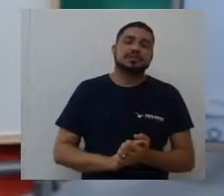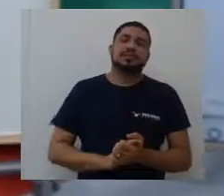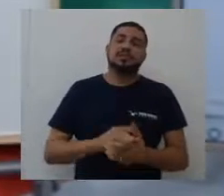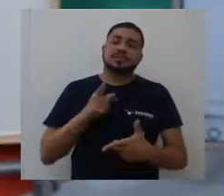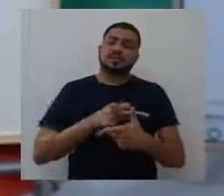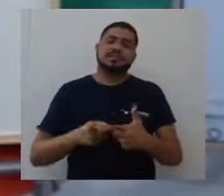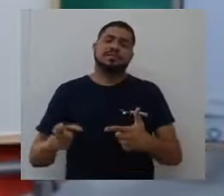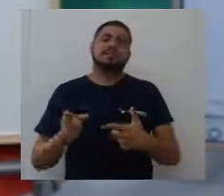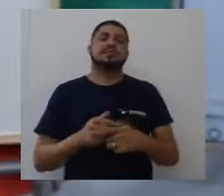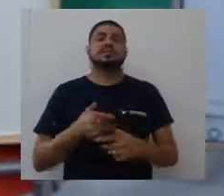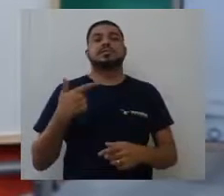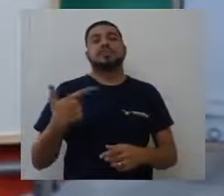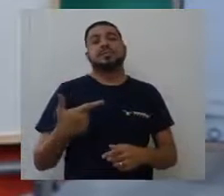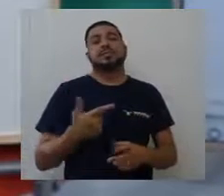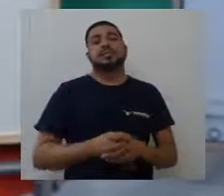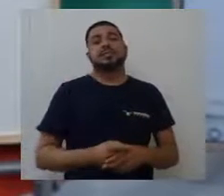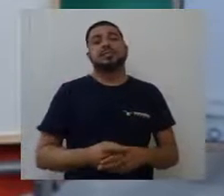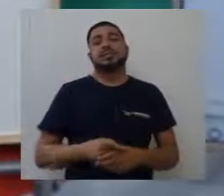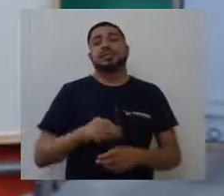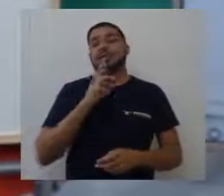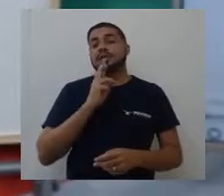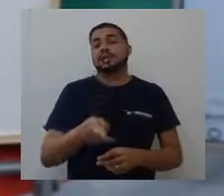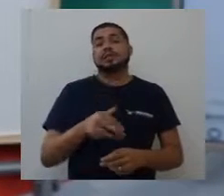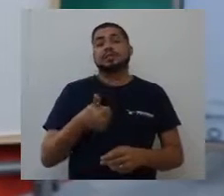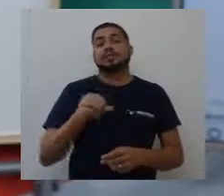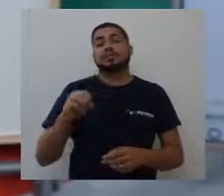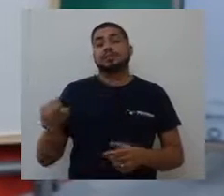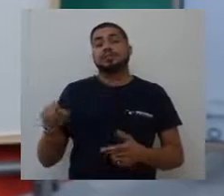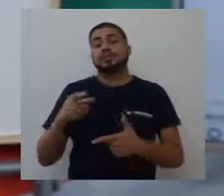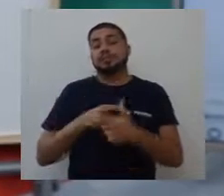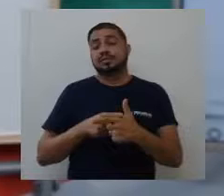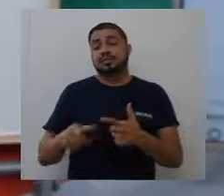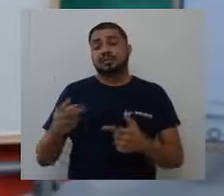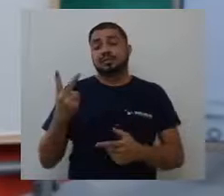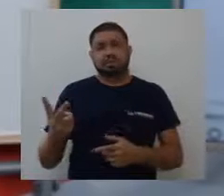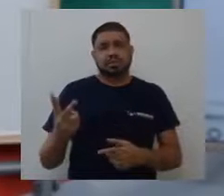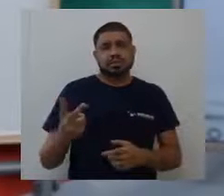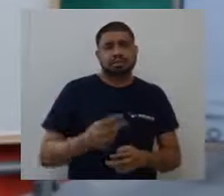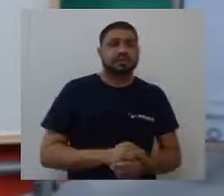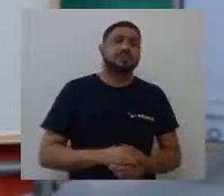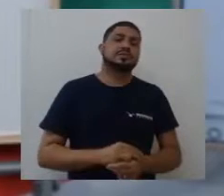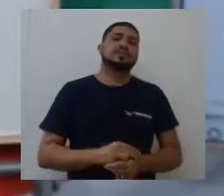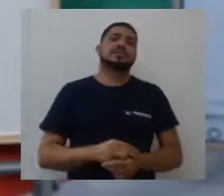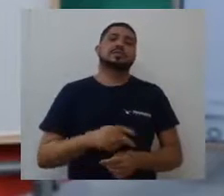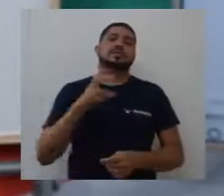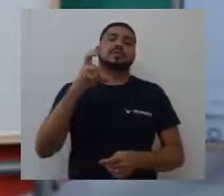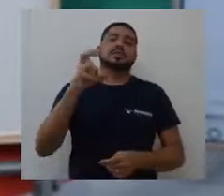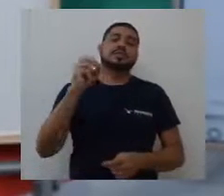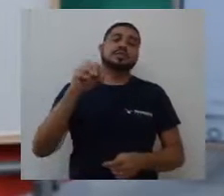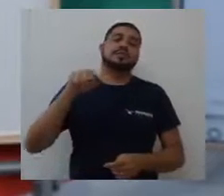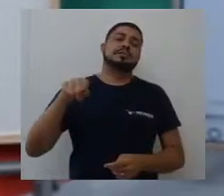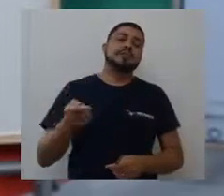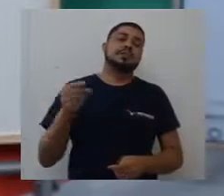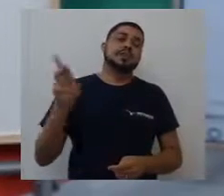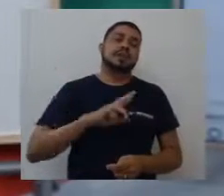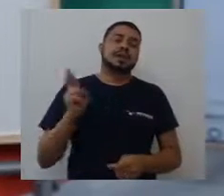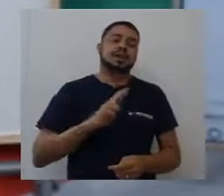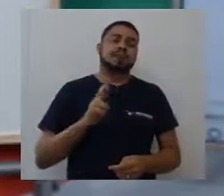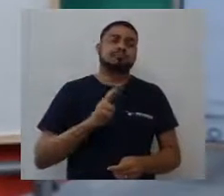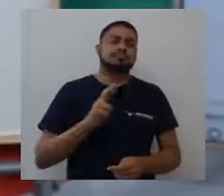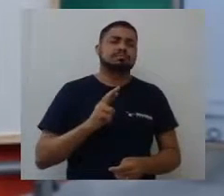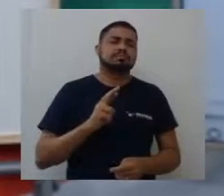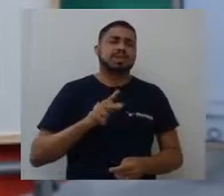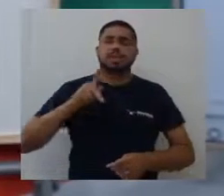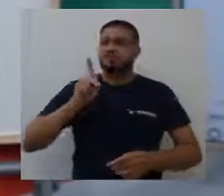Dividido por 2. Resultado, 100 mil dividido por 2 equivale a 50 mil reais. Professor,